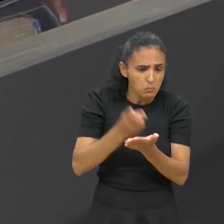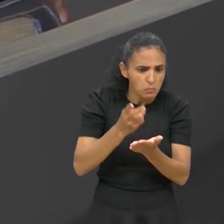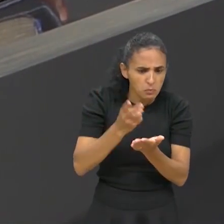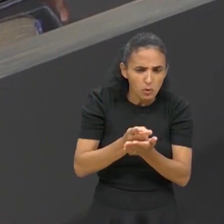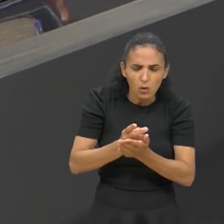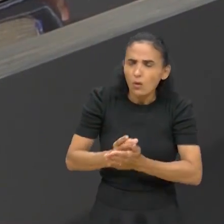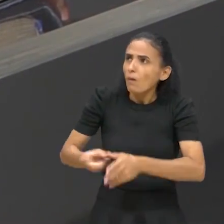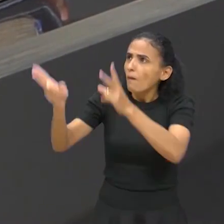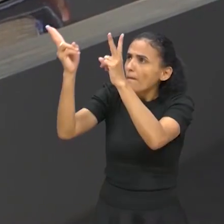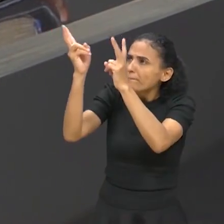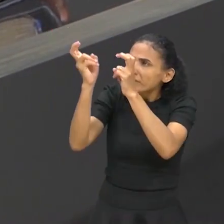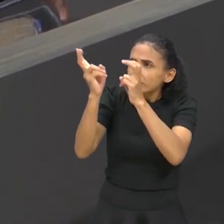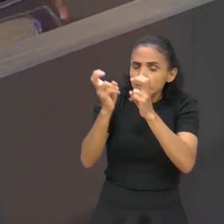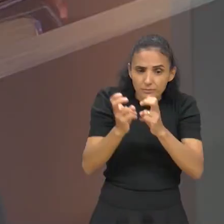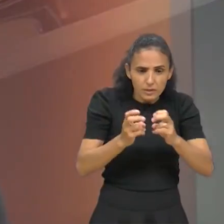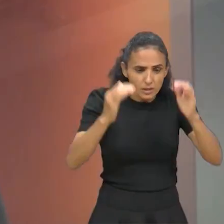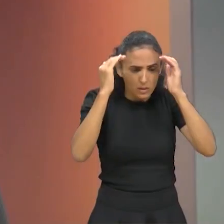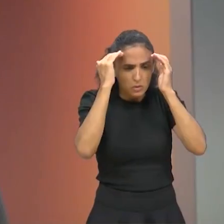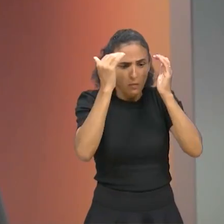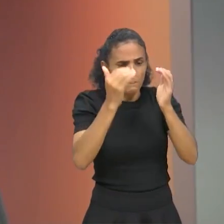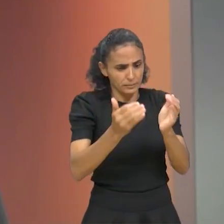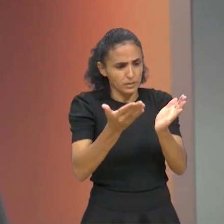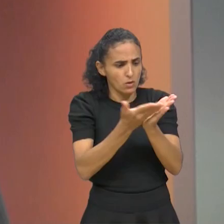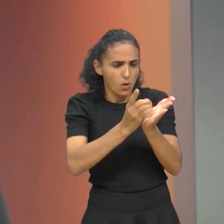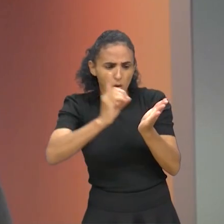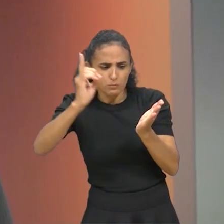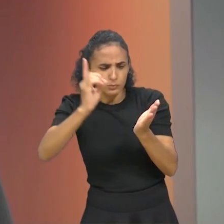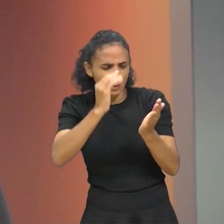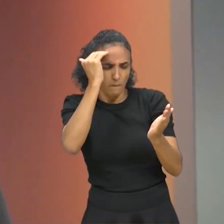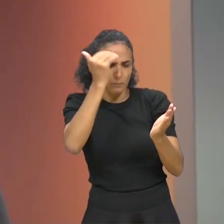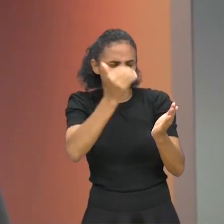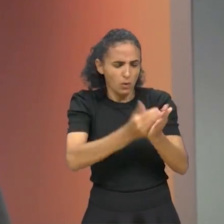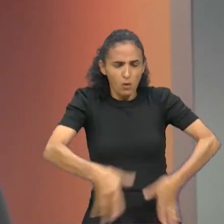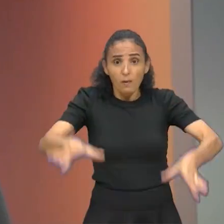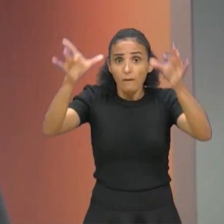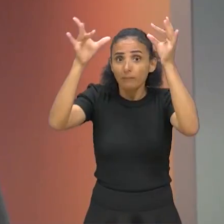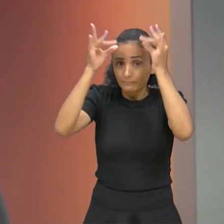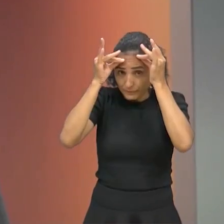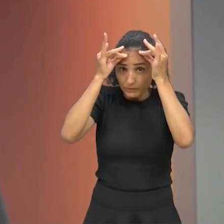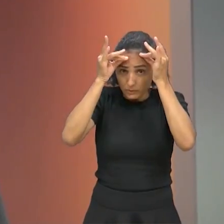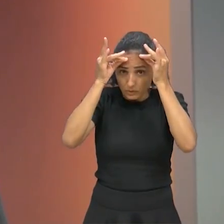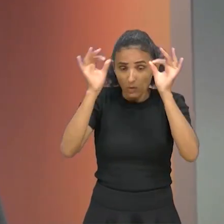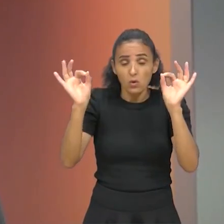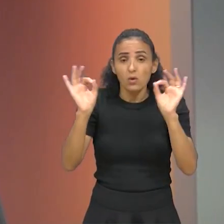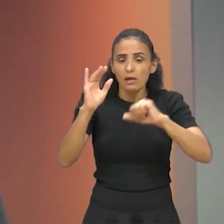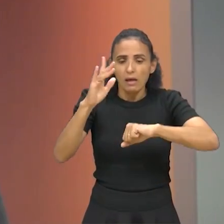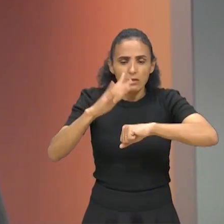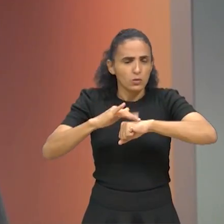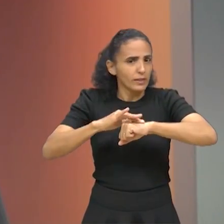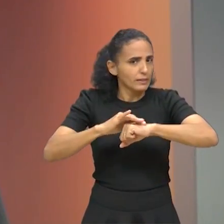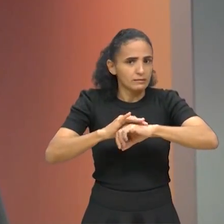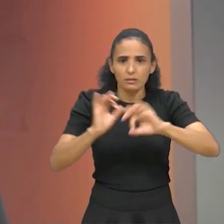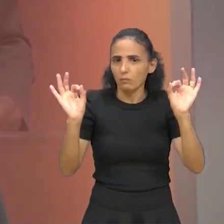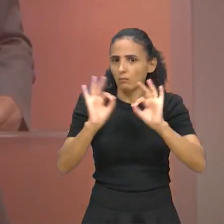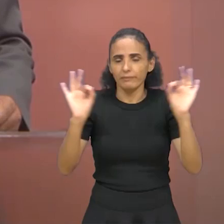teus ouvidos aos seus mandamentos, e guardares todos os seus estatutos, nenhuma das enfermidades